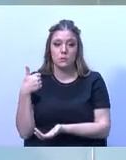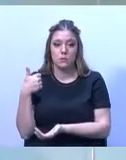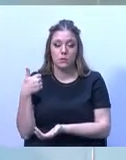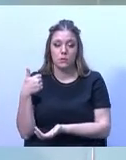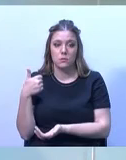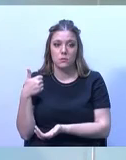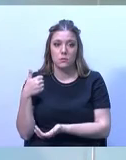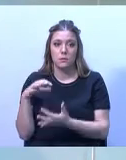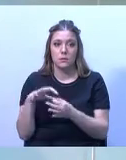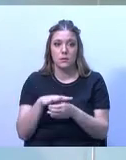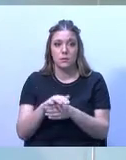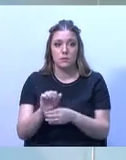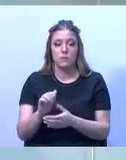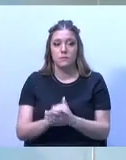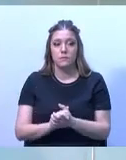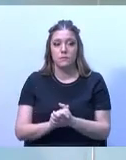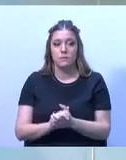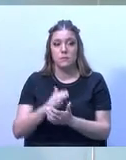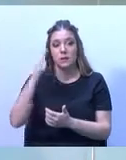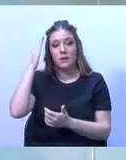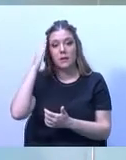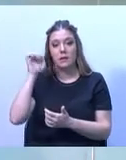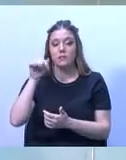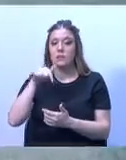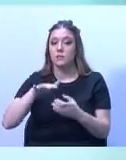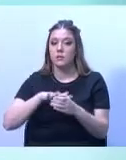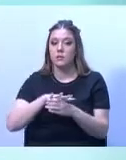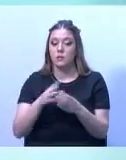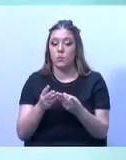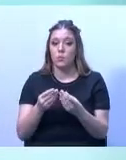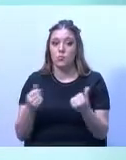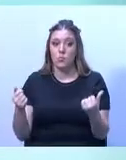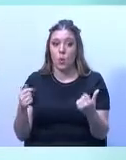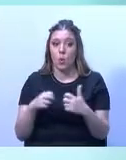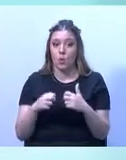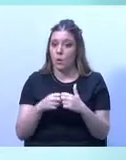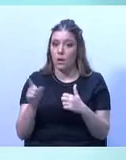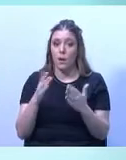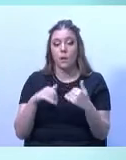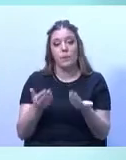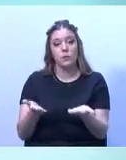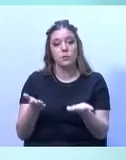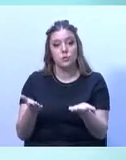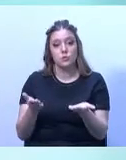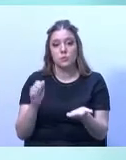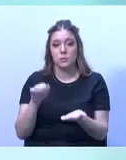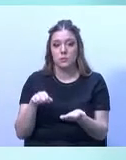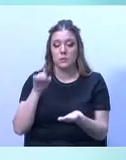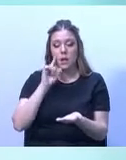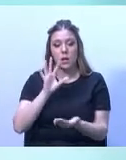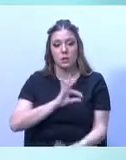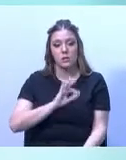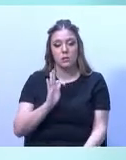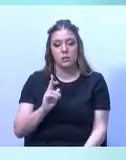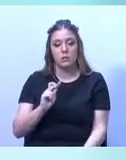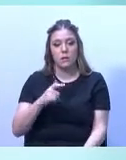efeito na sua questão, Dona Fátima. Parece-me que sim. Neste caso, não iria solucionar de vez o problema, mas iria ajudar, não é? Dona Fátima tem que ir uma